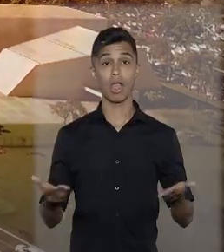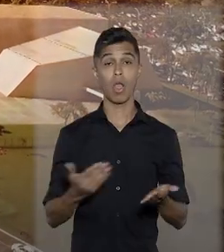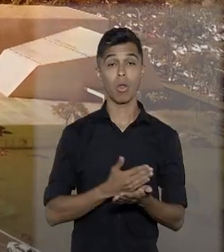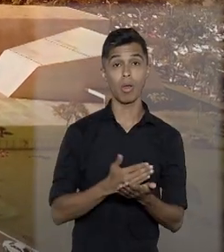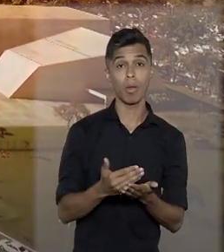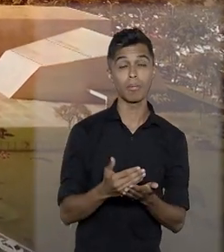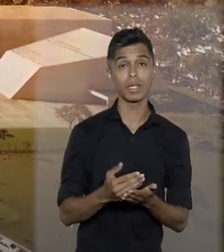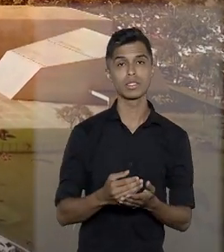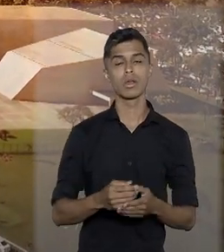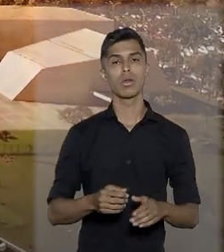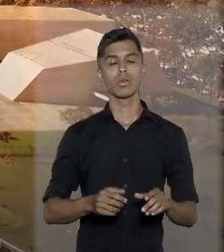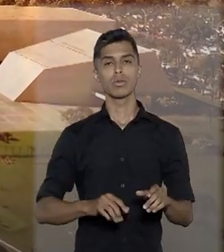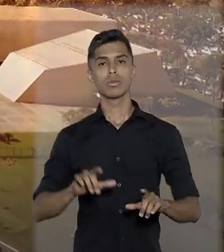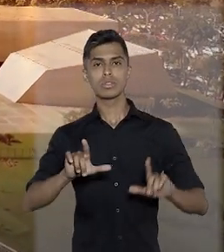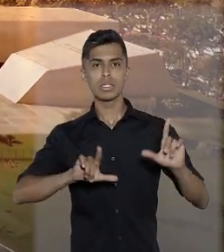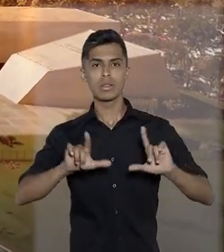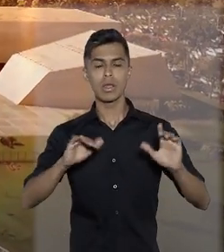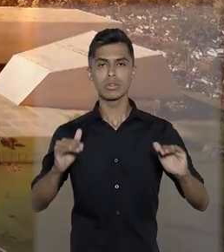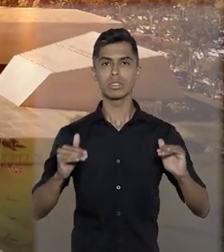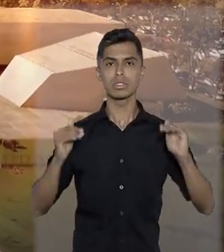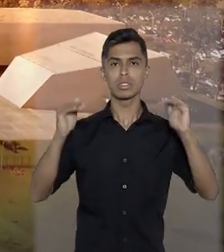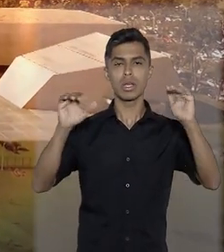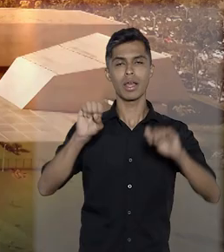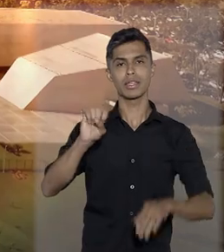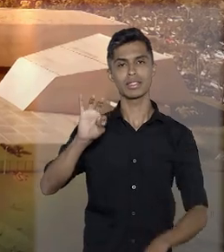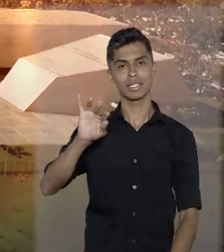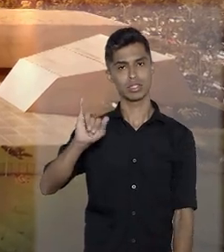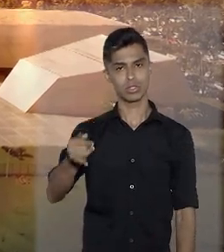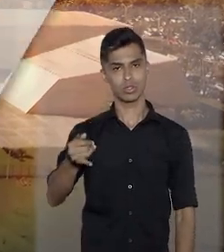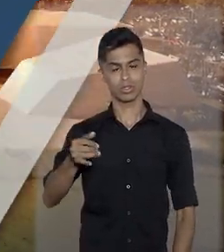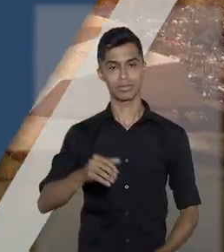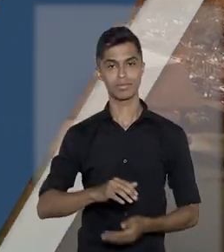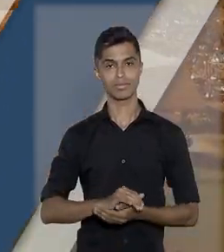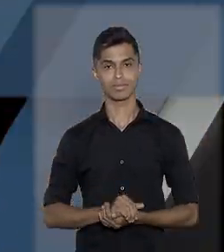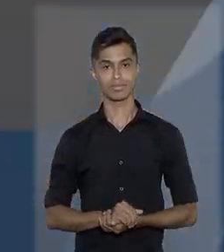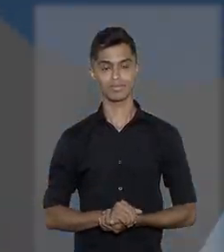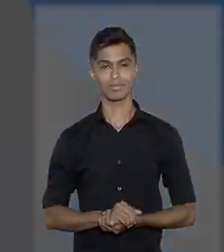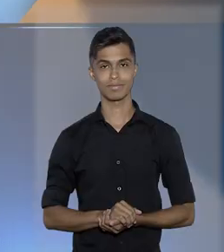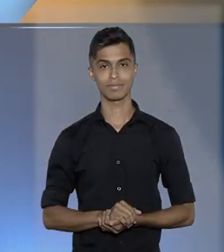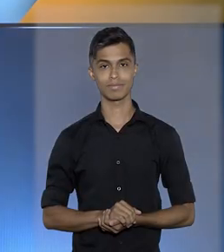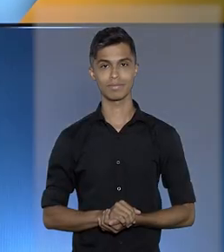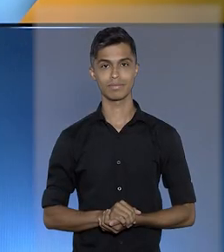começa agora o programa do Superior Tribunal de Justiça